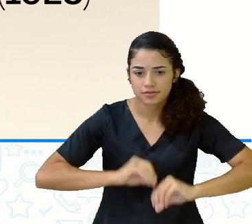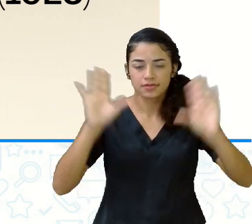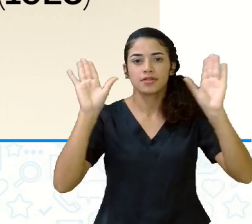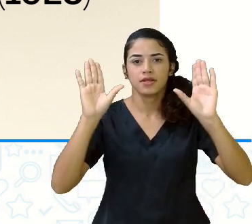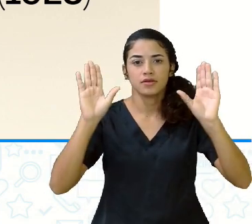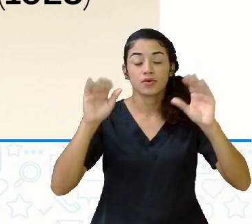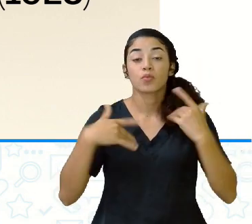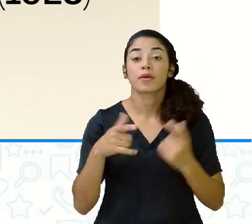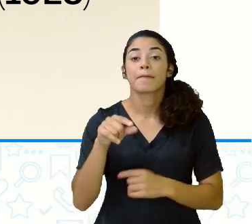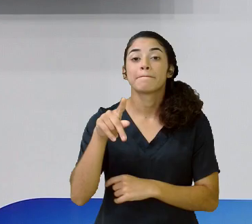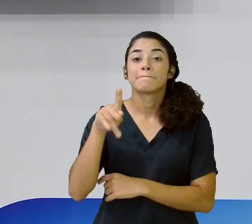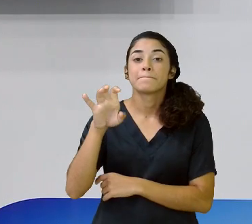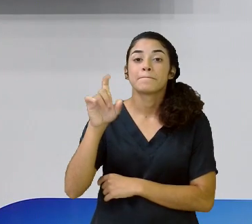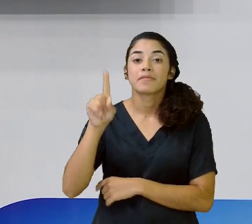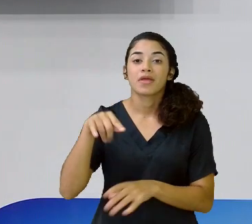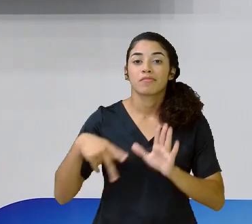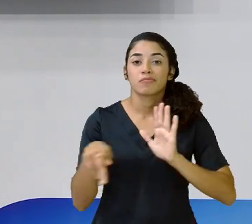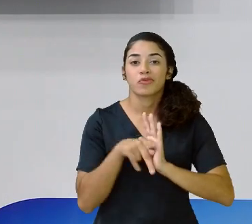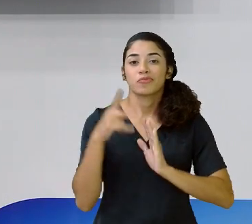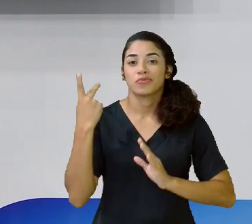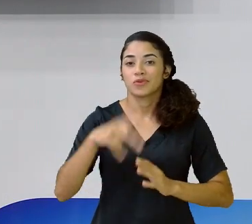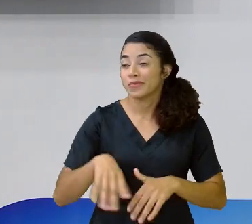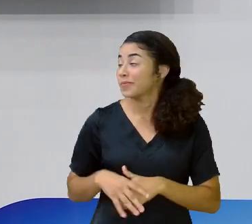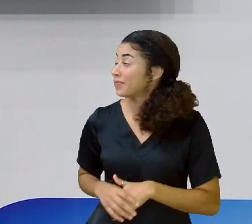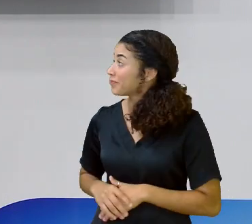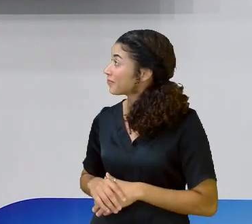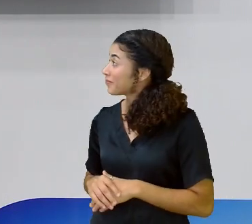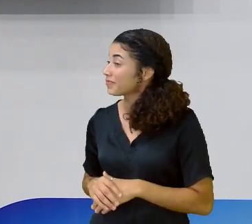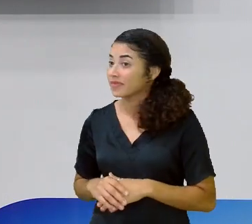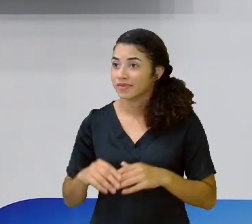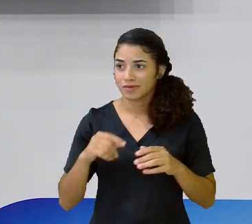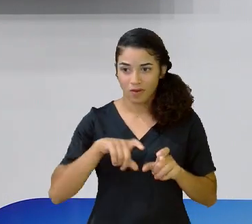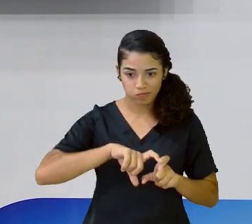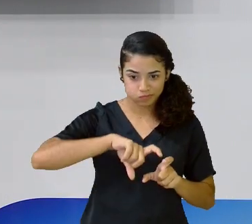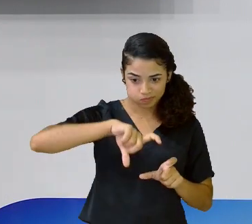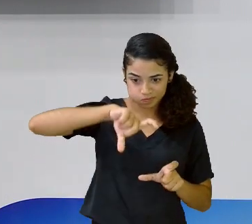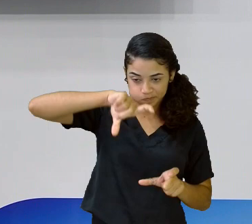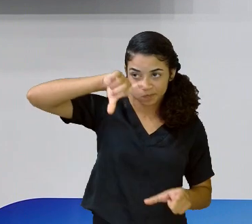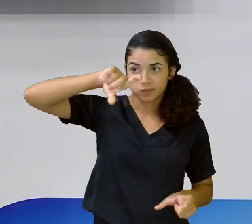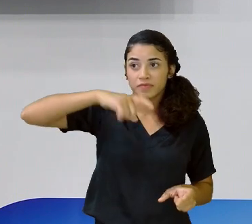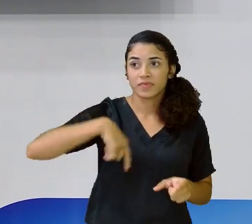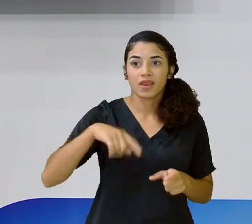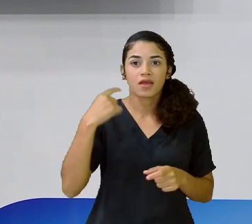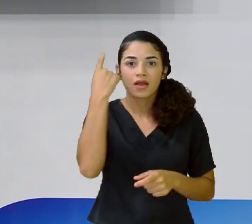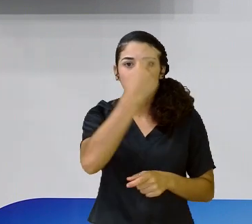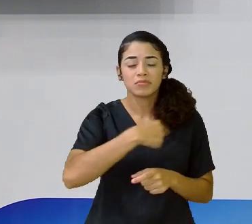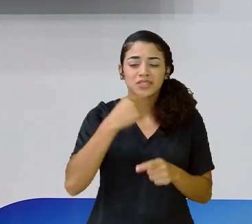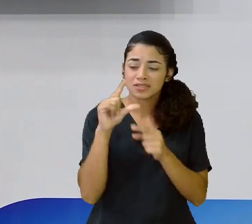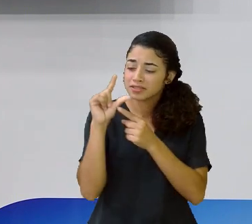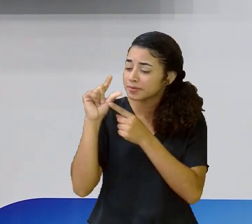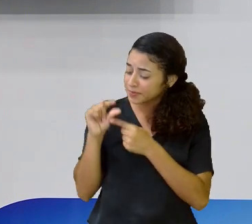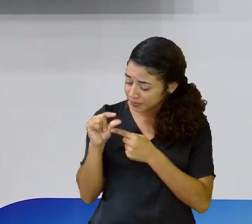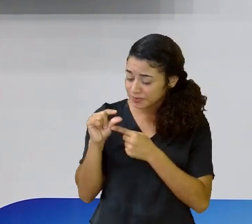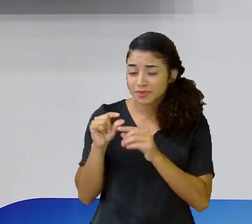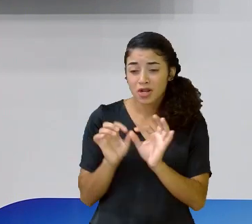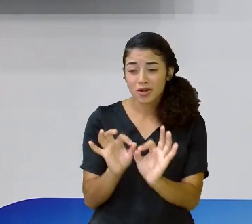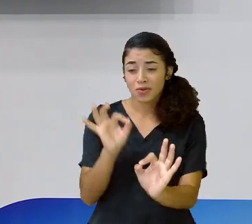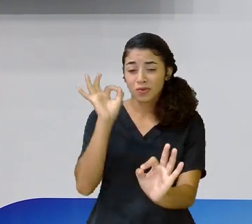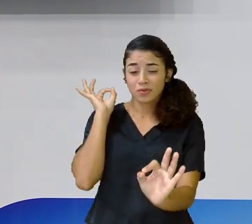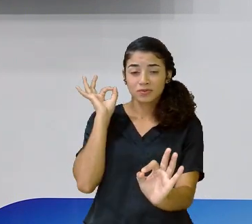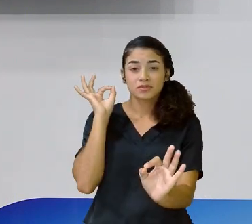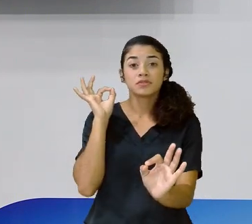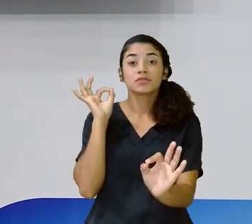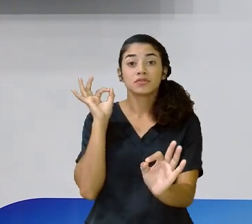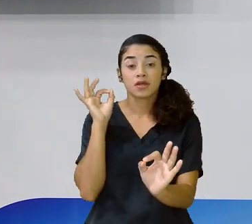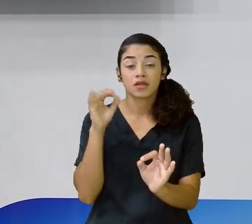É o pé da pessoa, tá vendo? A perna aqui grandona, a cabecinha da pessoa tá lá atrás, bem pequenininha.